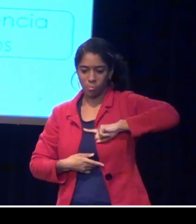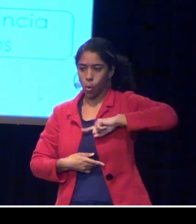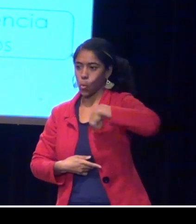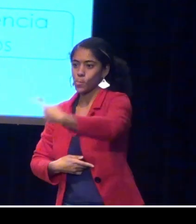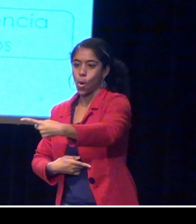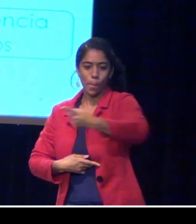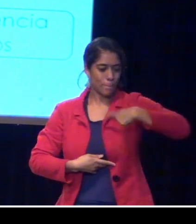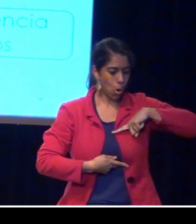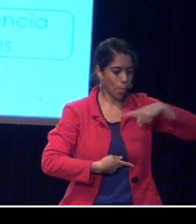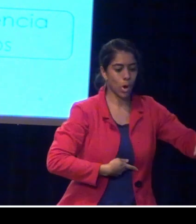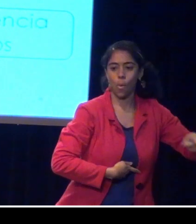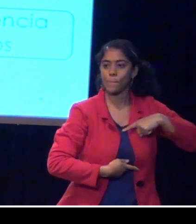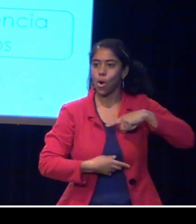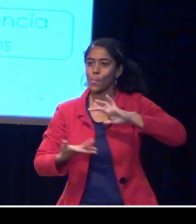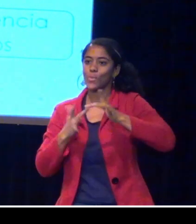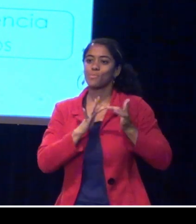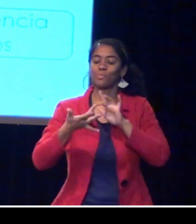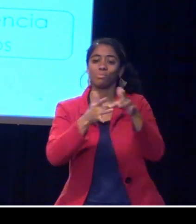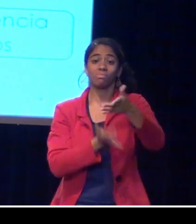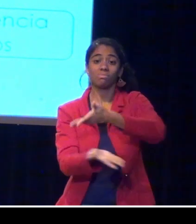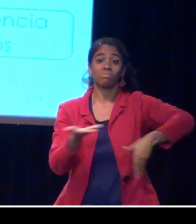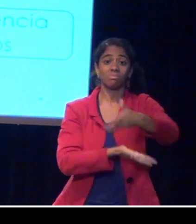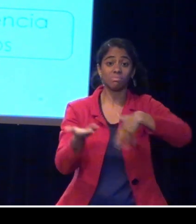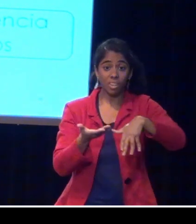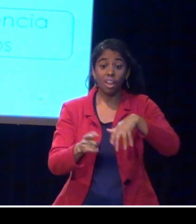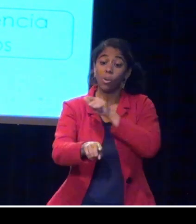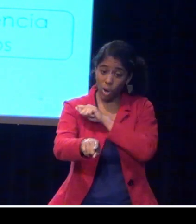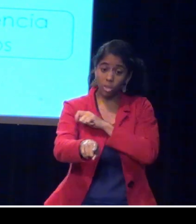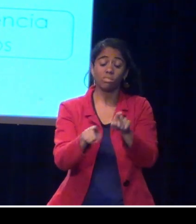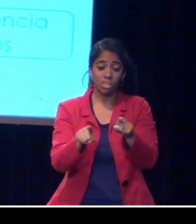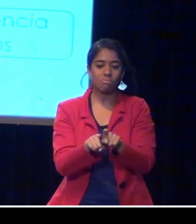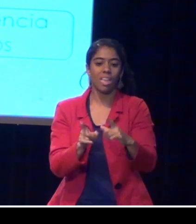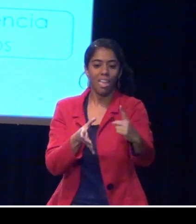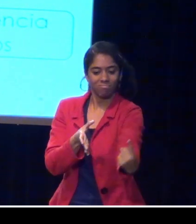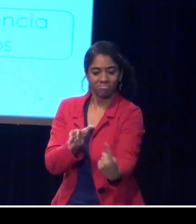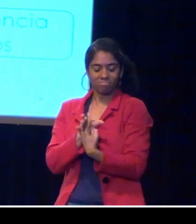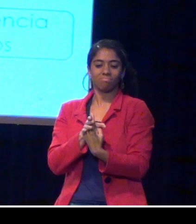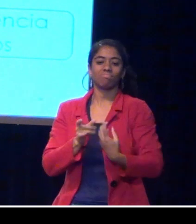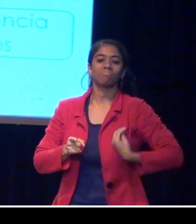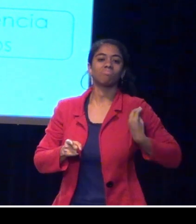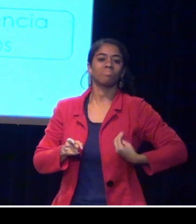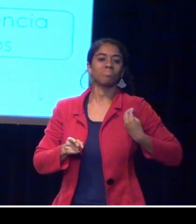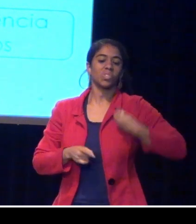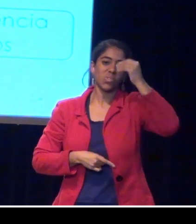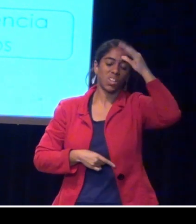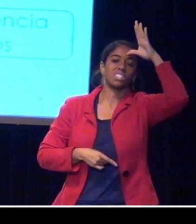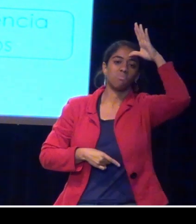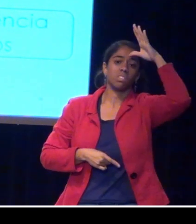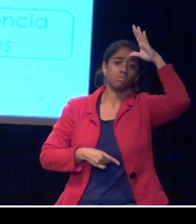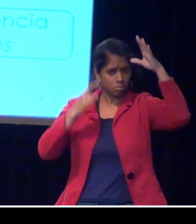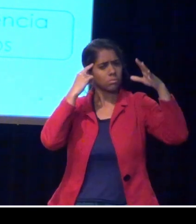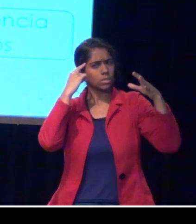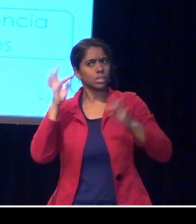com o aluno faz parte desse conhecimento. Na verdade, se a gente falar em tecnologia, o aluno